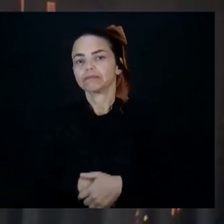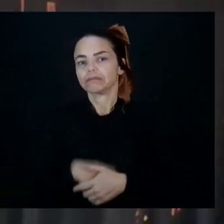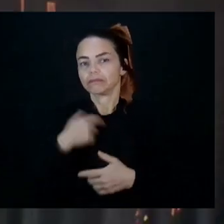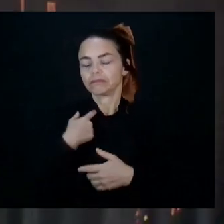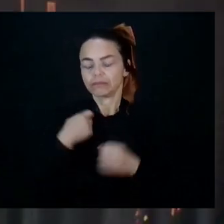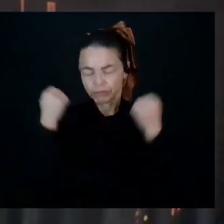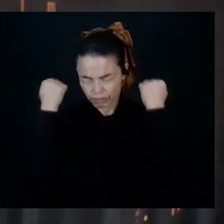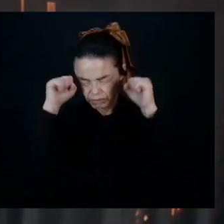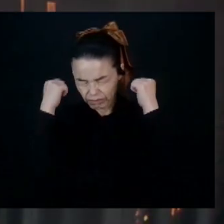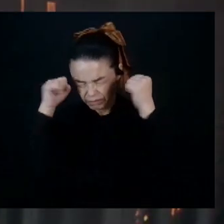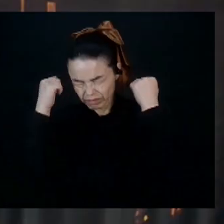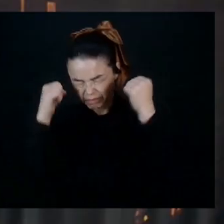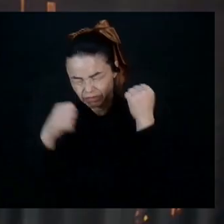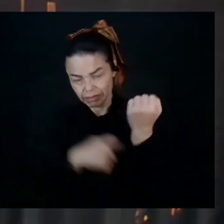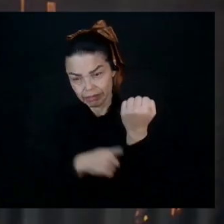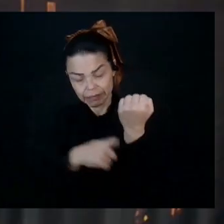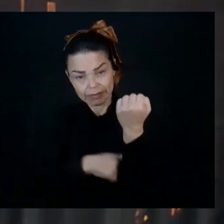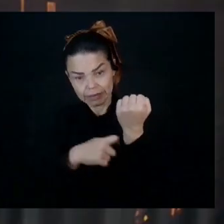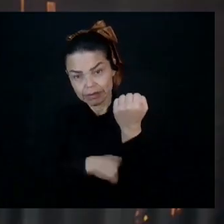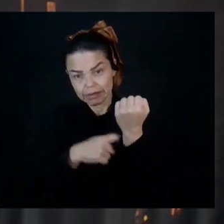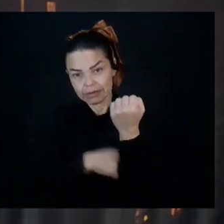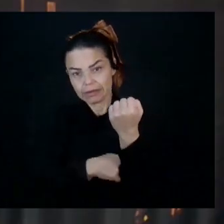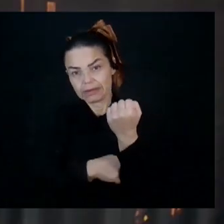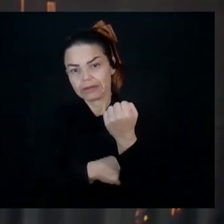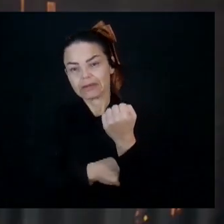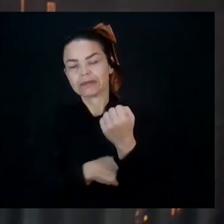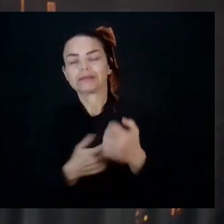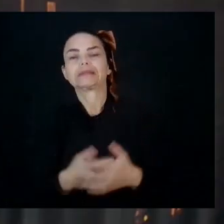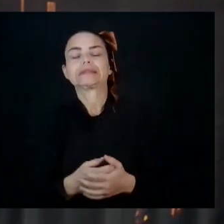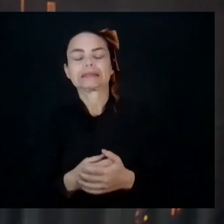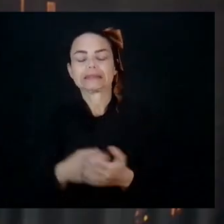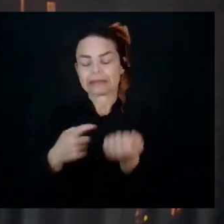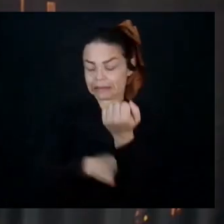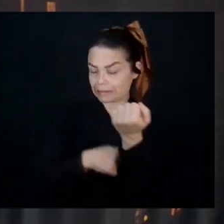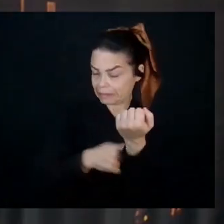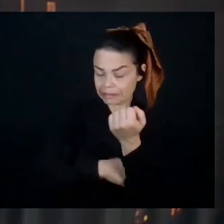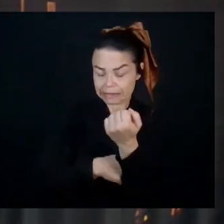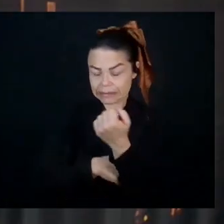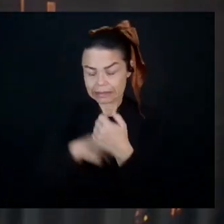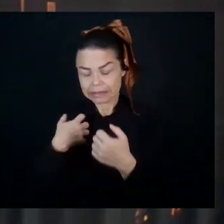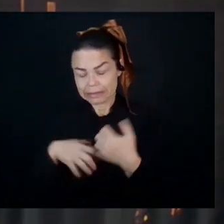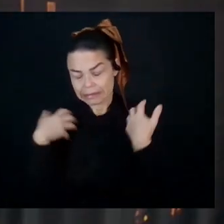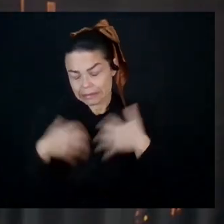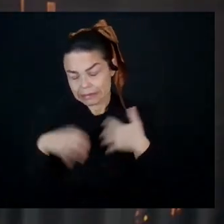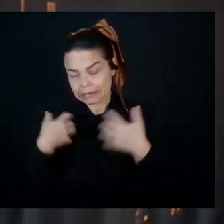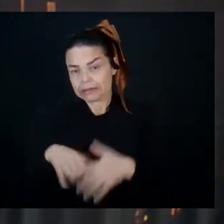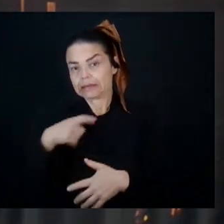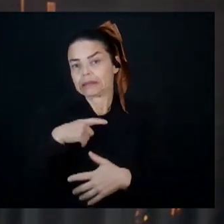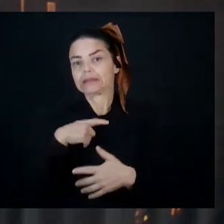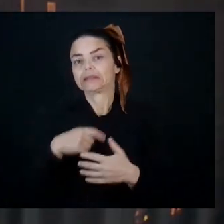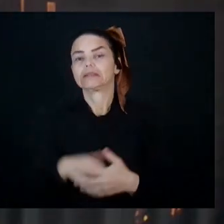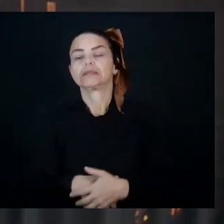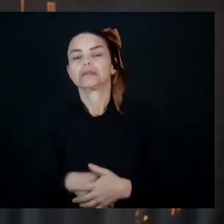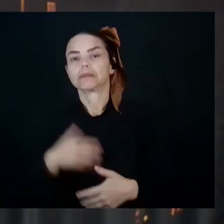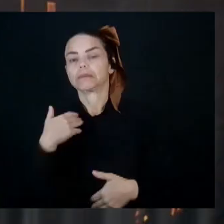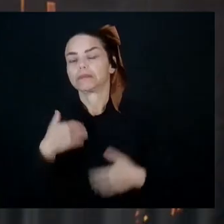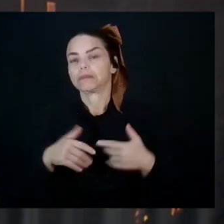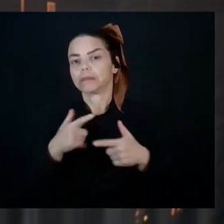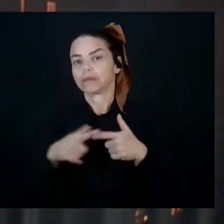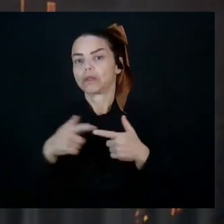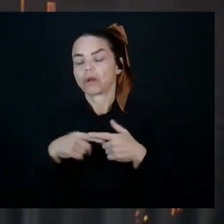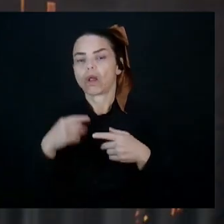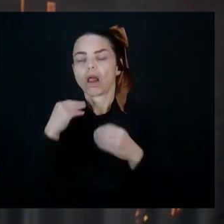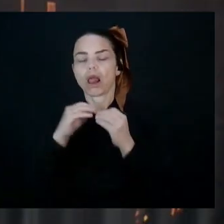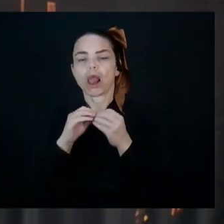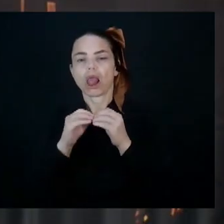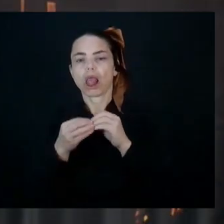né, uma situação que as pessoas estão ali irritadas, tensas, isso tem correspondentes físicos, hormonais, né, isso mexe com o